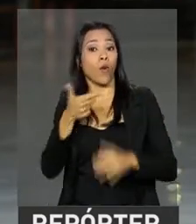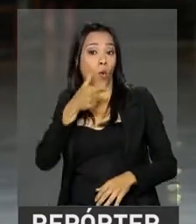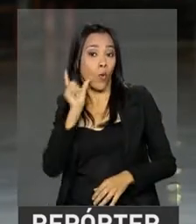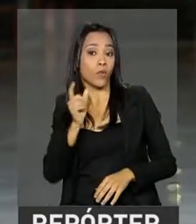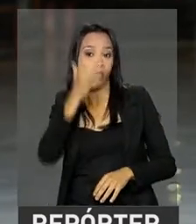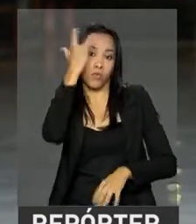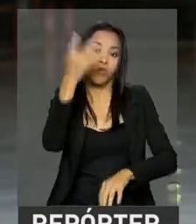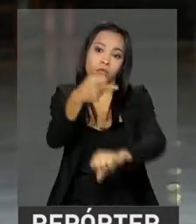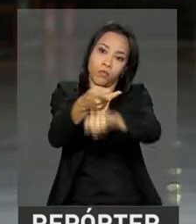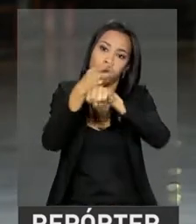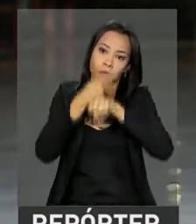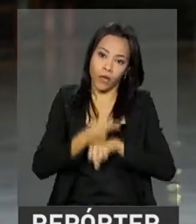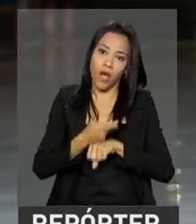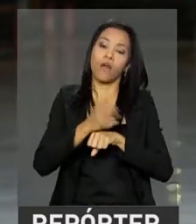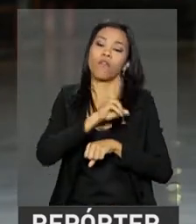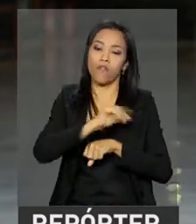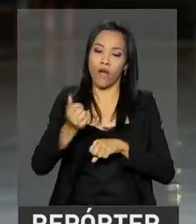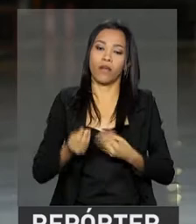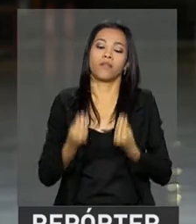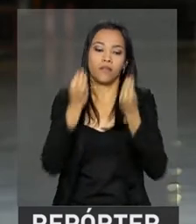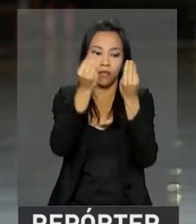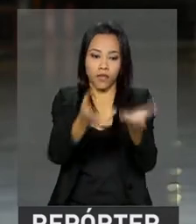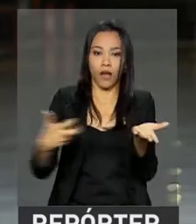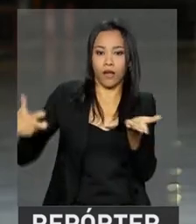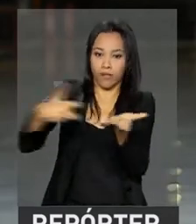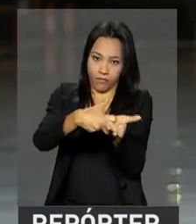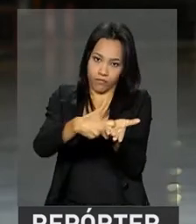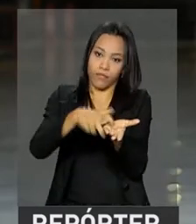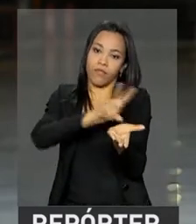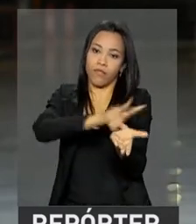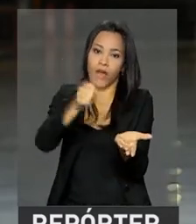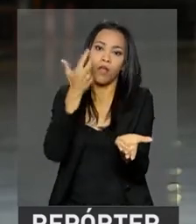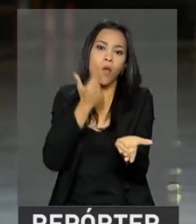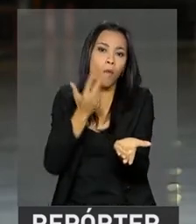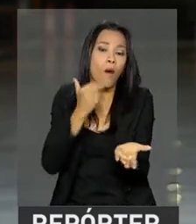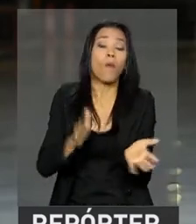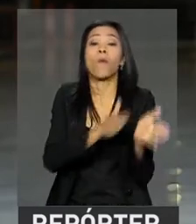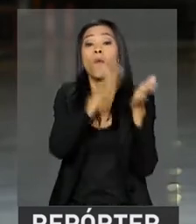terça-feira, dia 27, receberão os passaportes normalmente e a